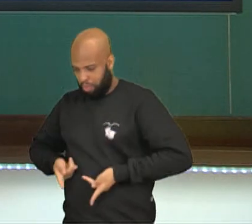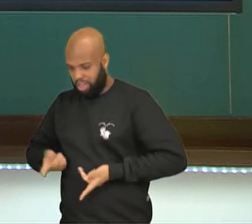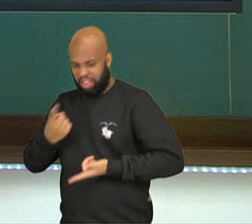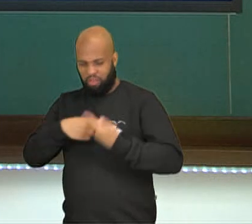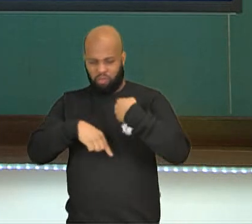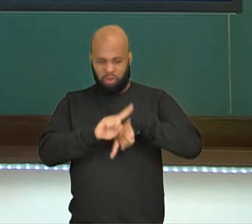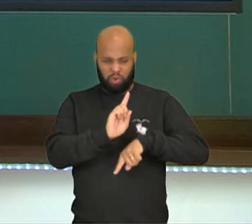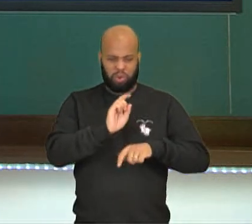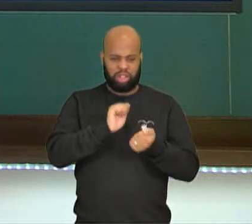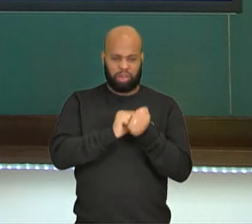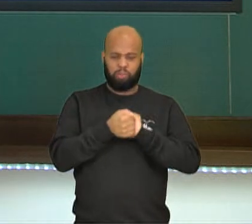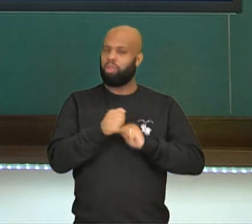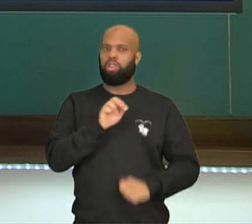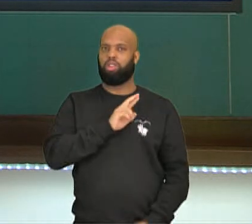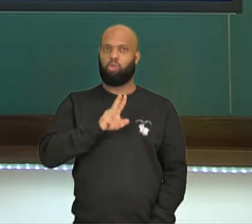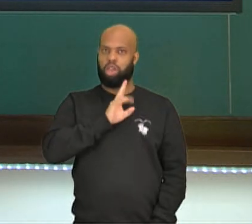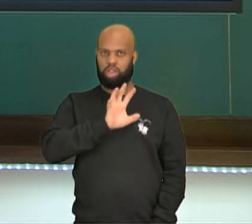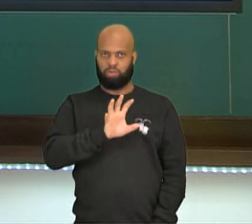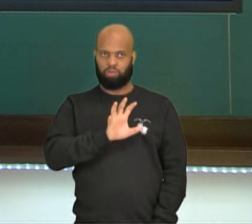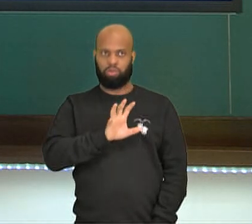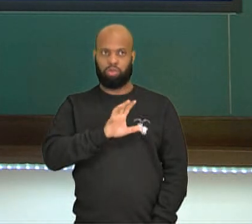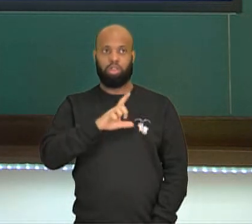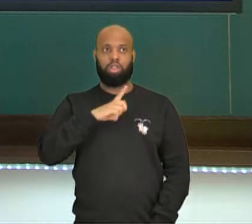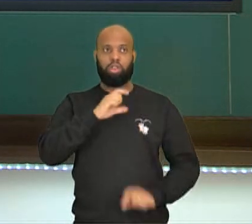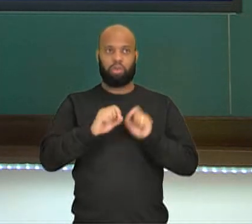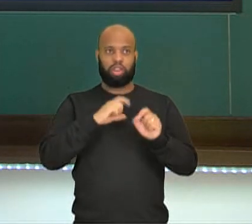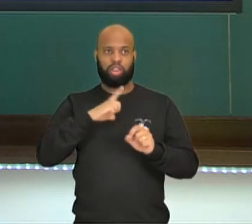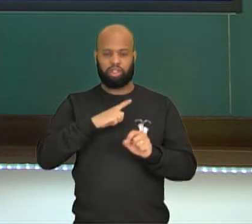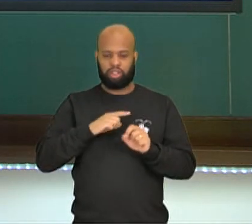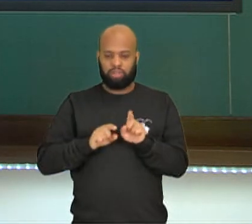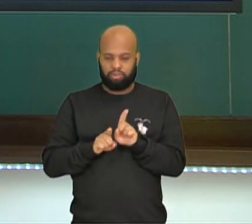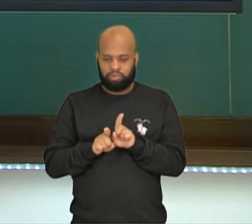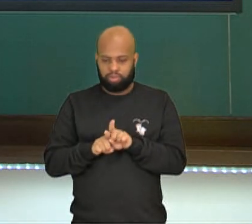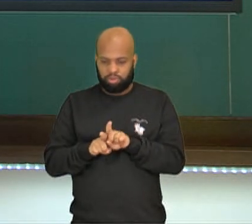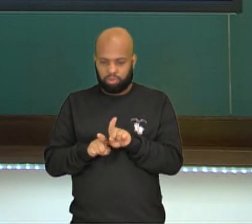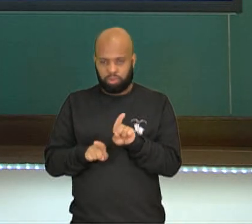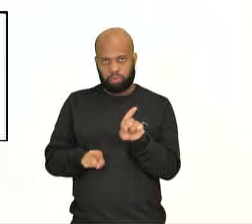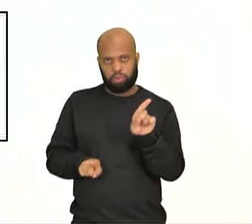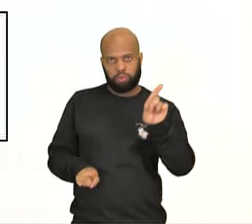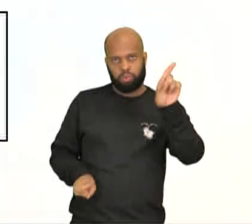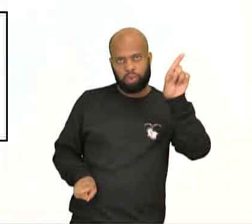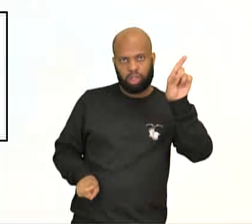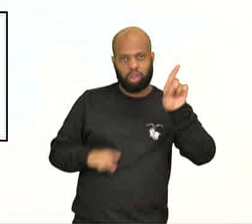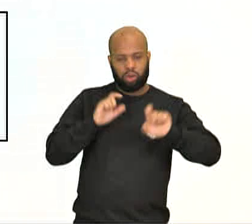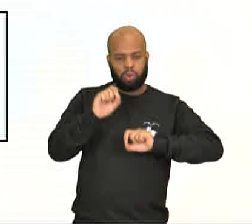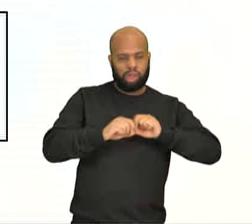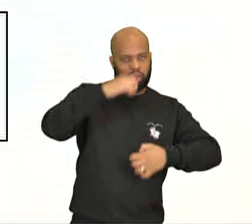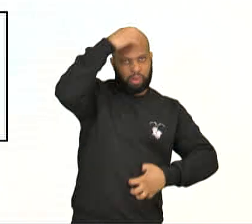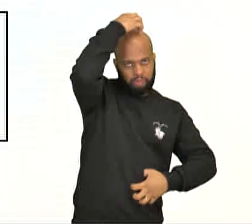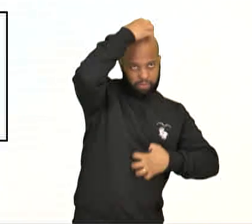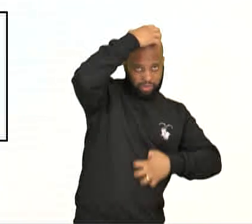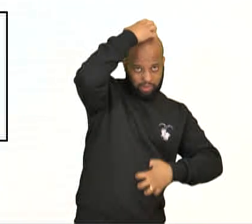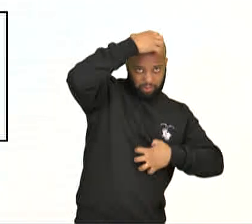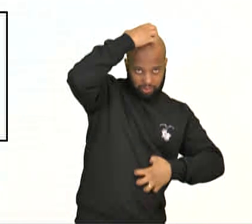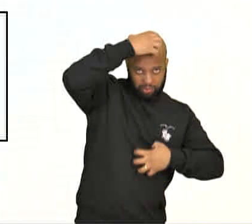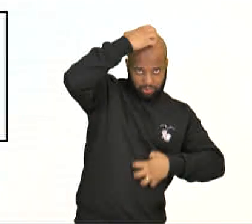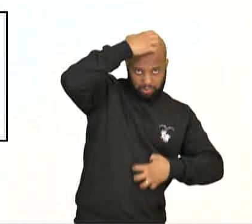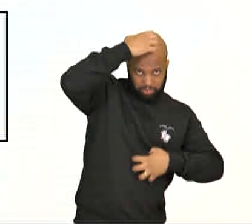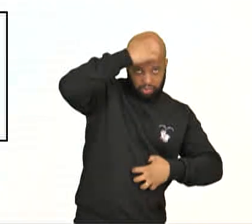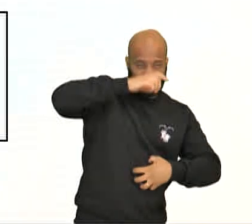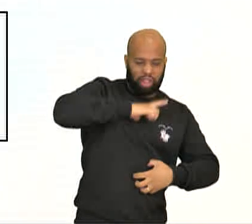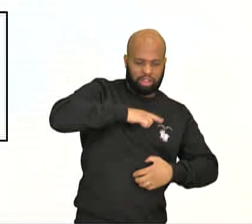evolutivo igual. Desta linha evolui para vários primatas do Novo Mundo, do Velho Mundo,